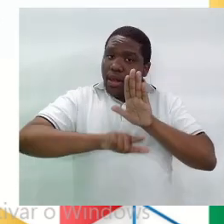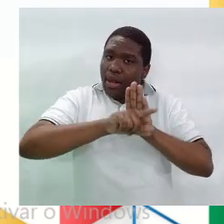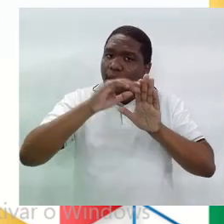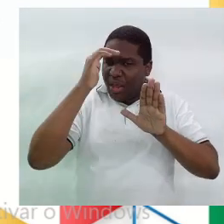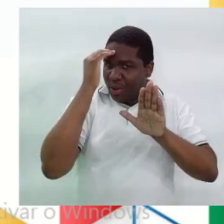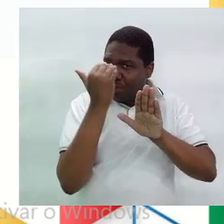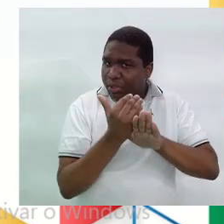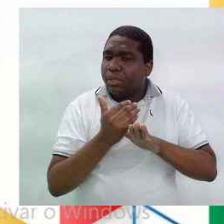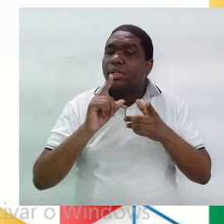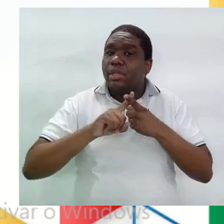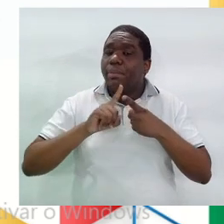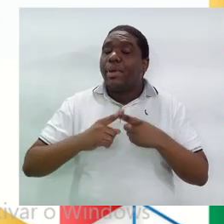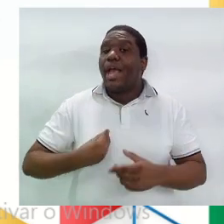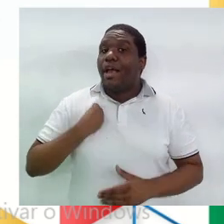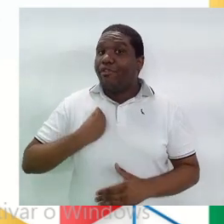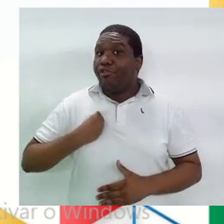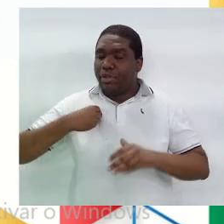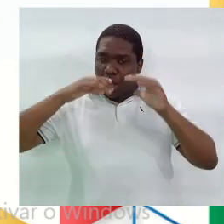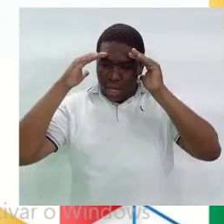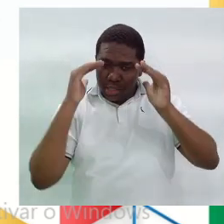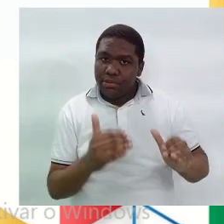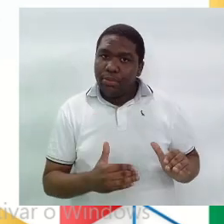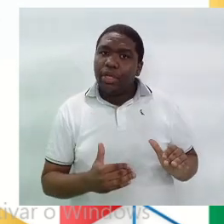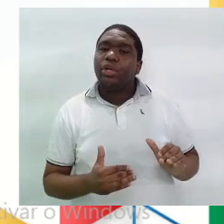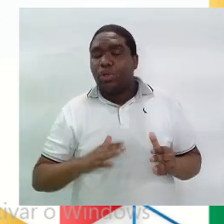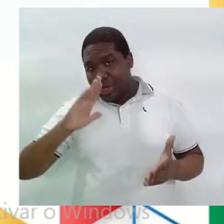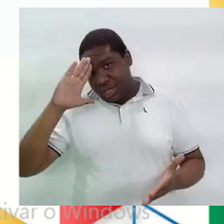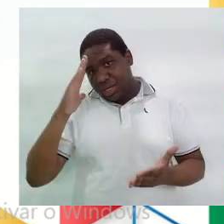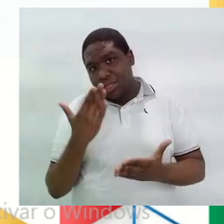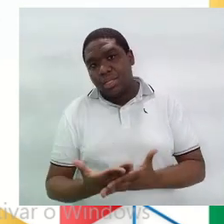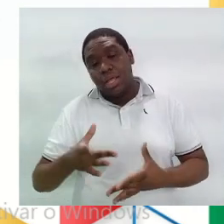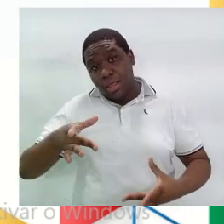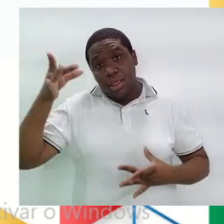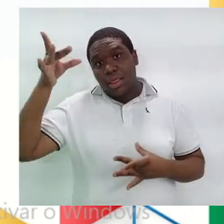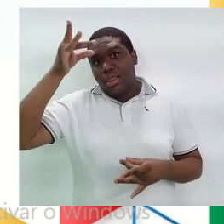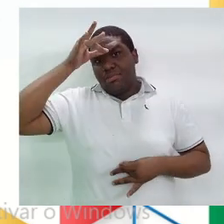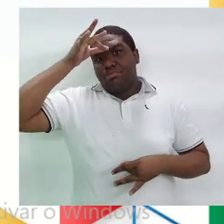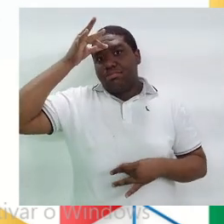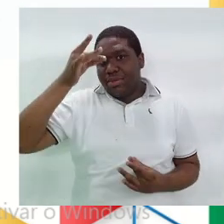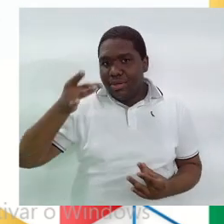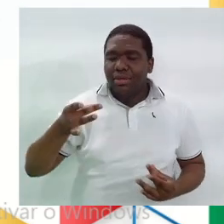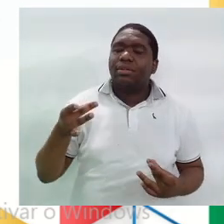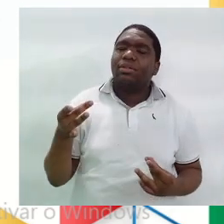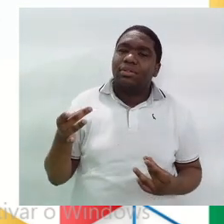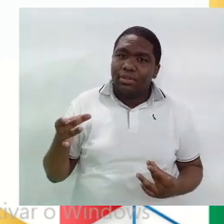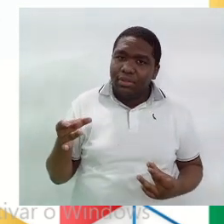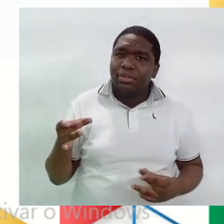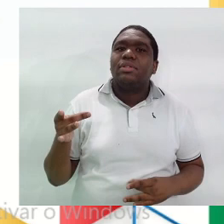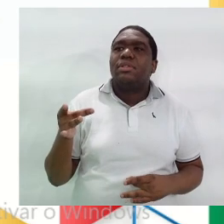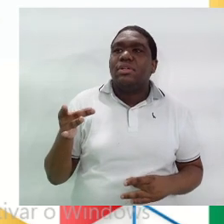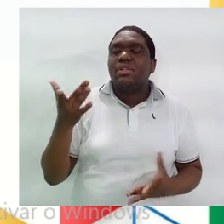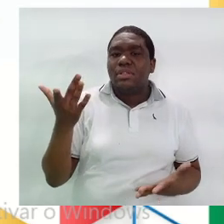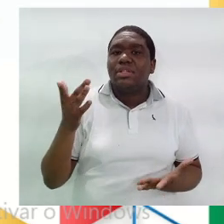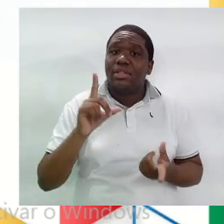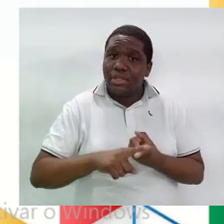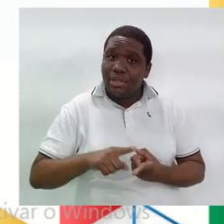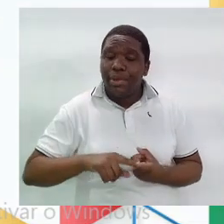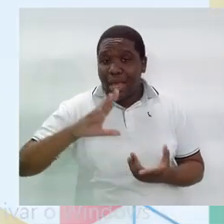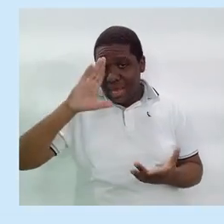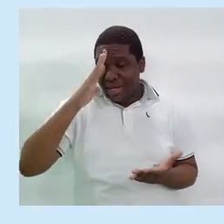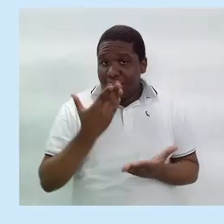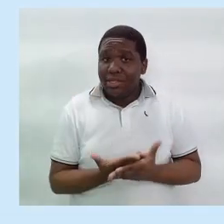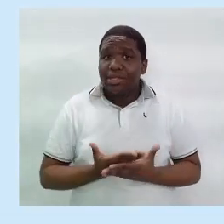respeito absoluto à vida, crença na reencarnação, crença na grande